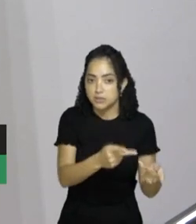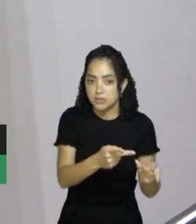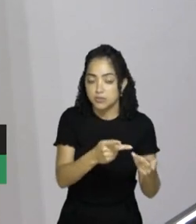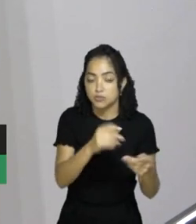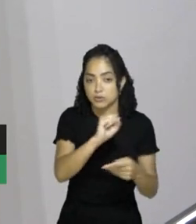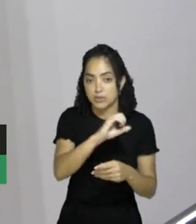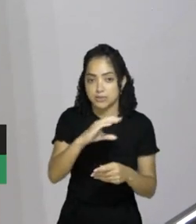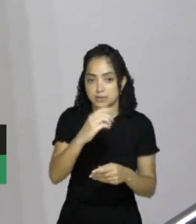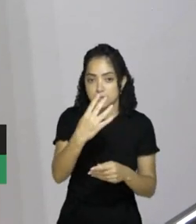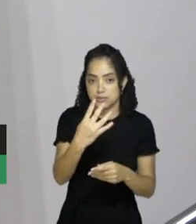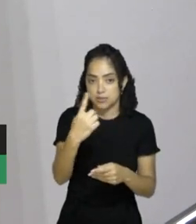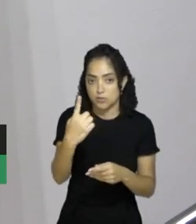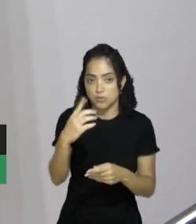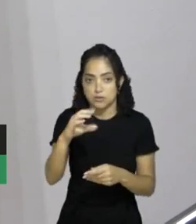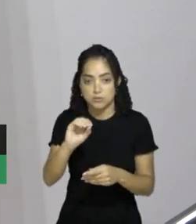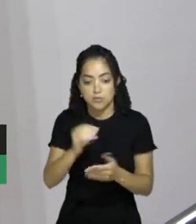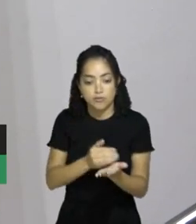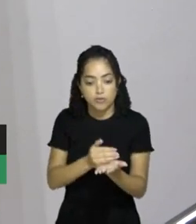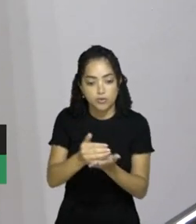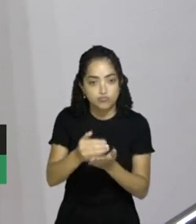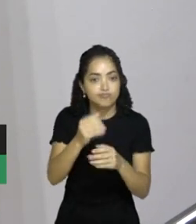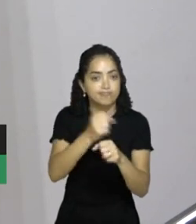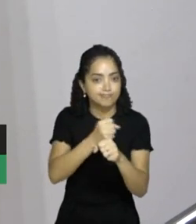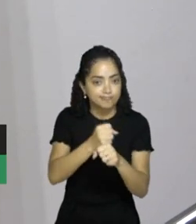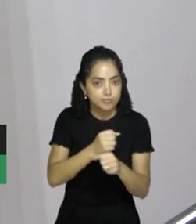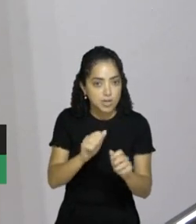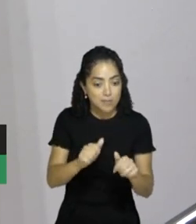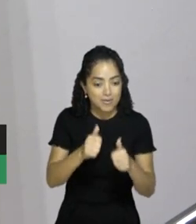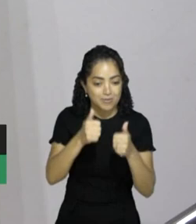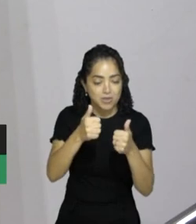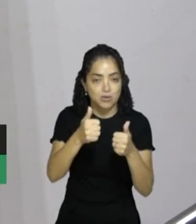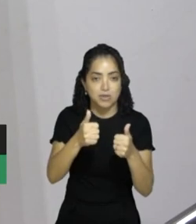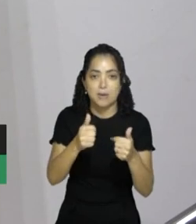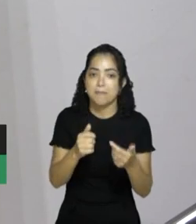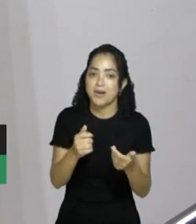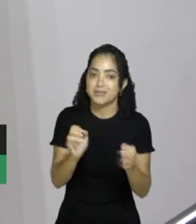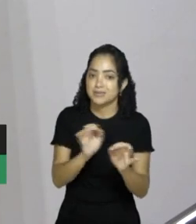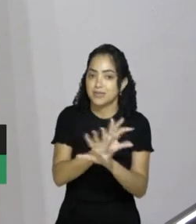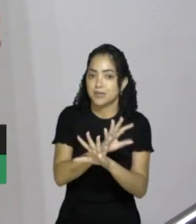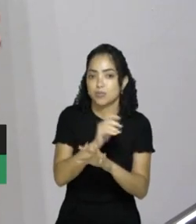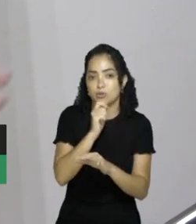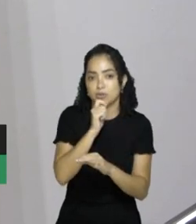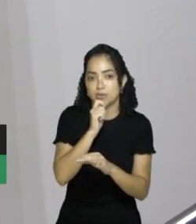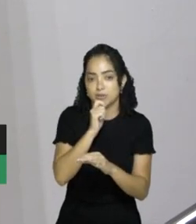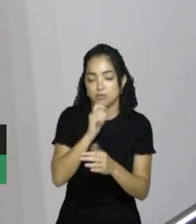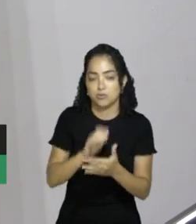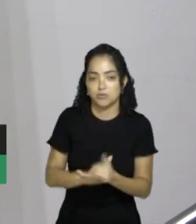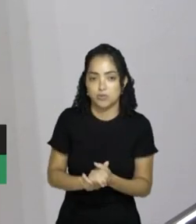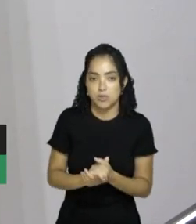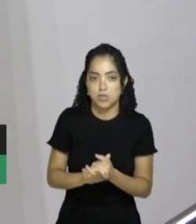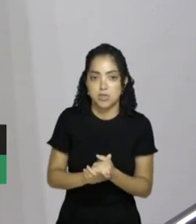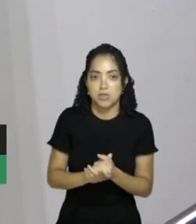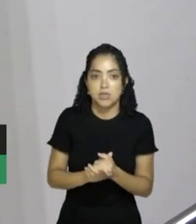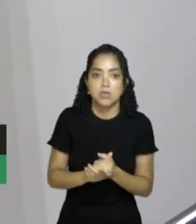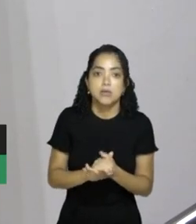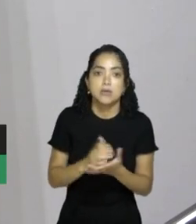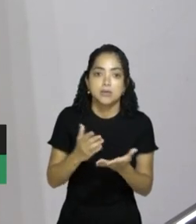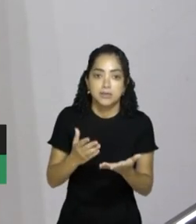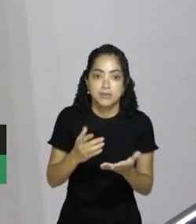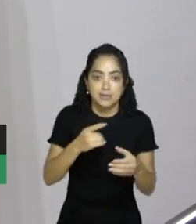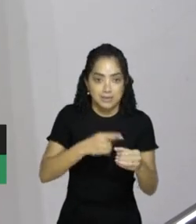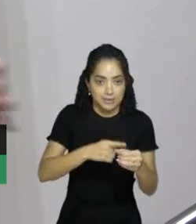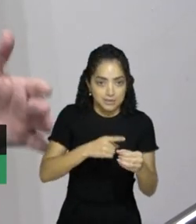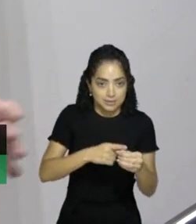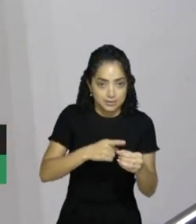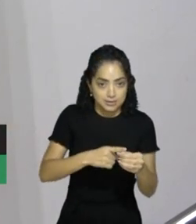e foi iniciado umas obras de melhorias e não foi terminada pela gestão anterior onde fizeram duas rótulas na cidade de